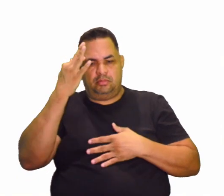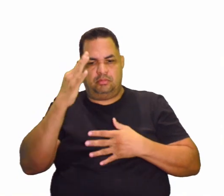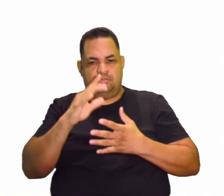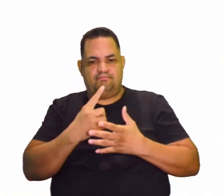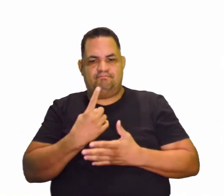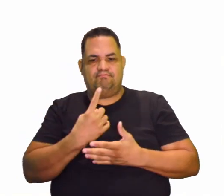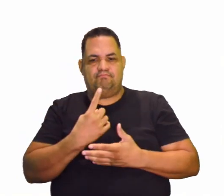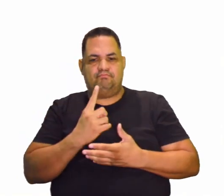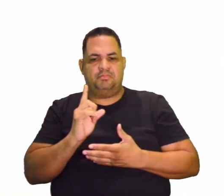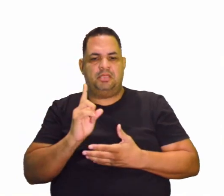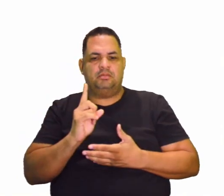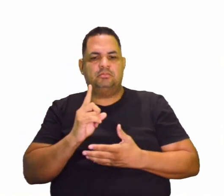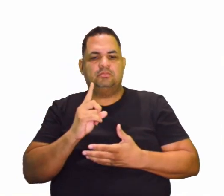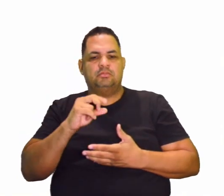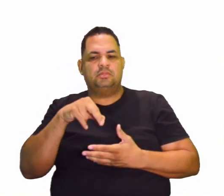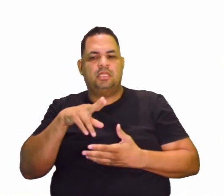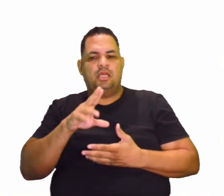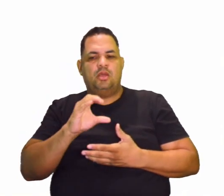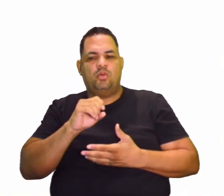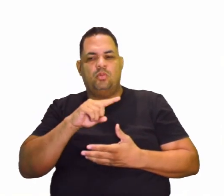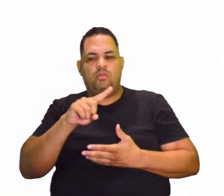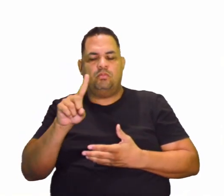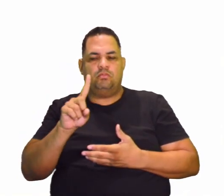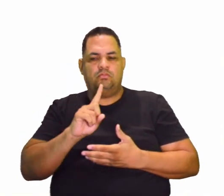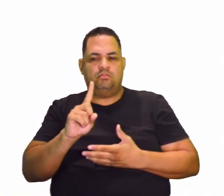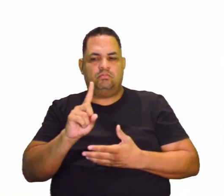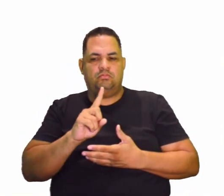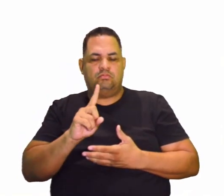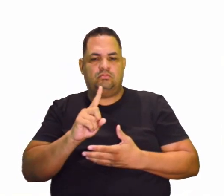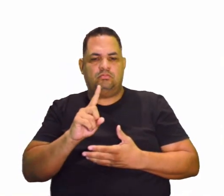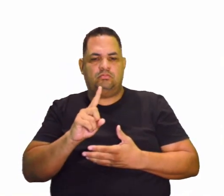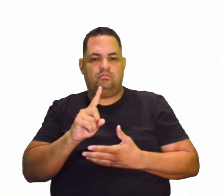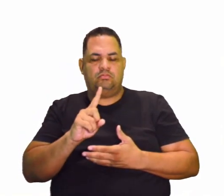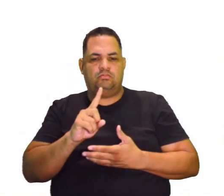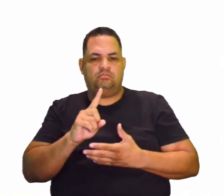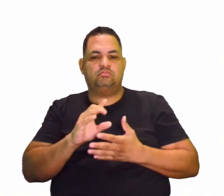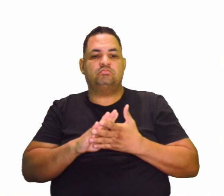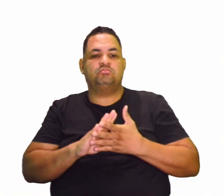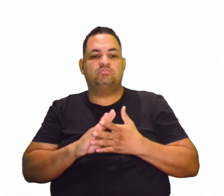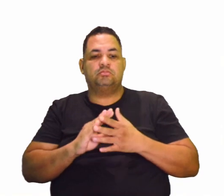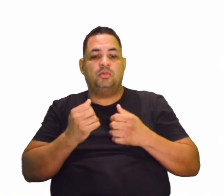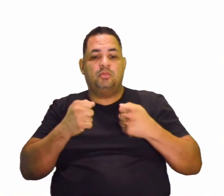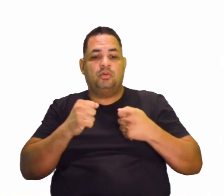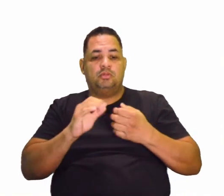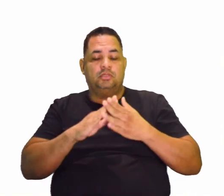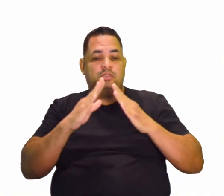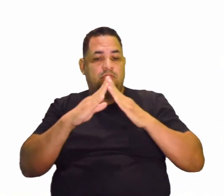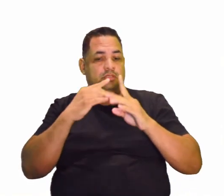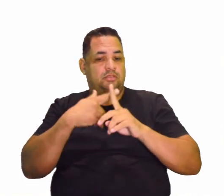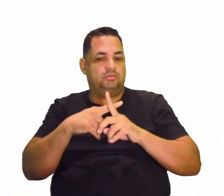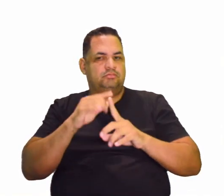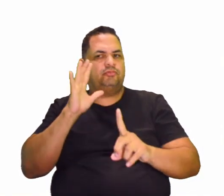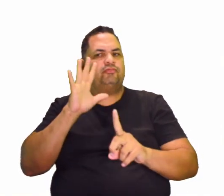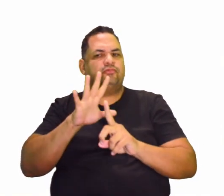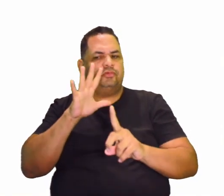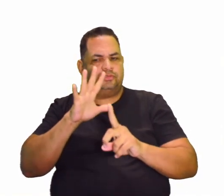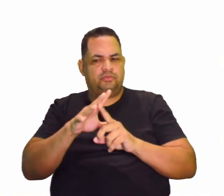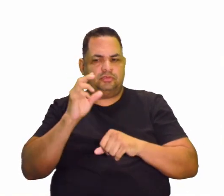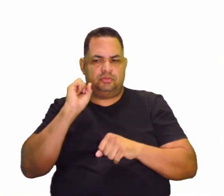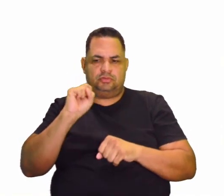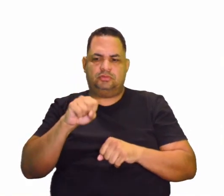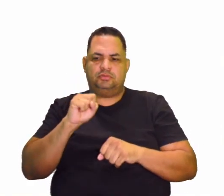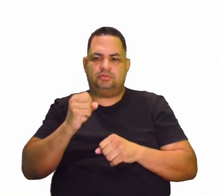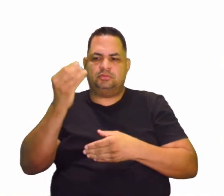ó, negativa, o não interferiu. Nós sabemos que a soberania da igreja interferiu em vários setores da